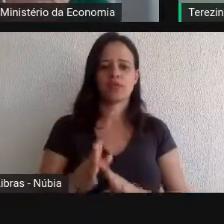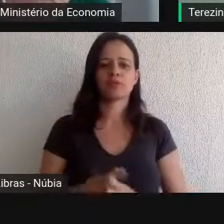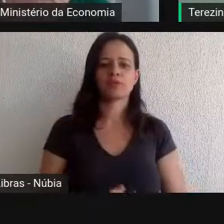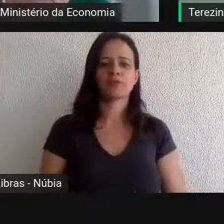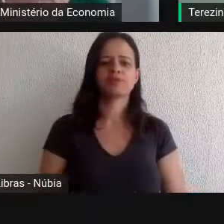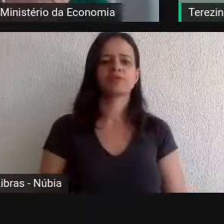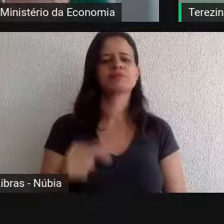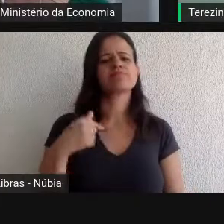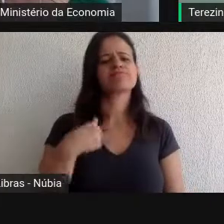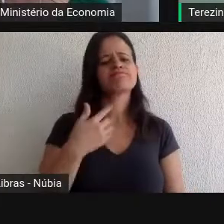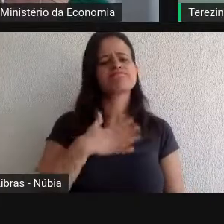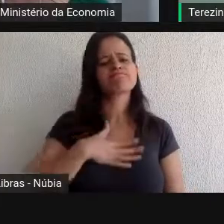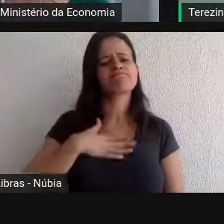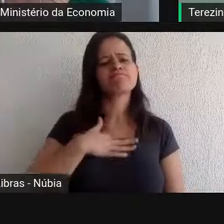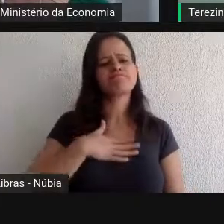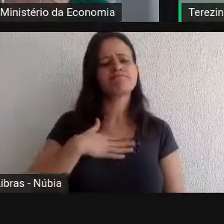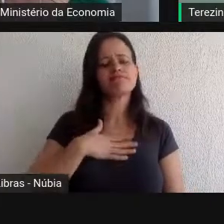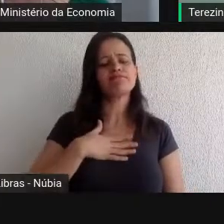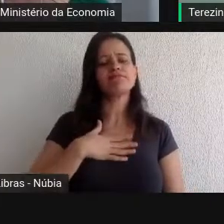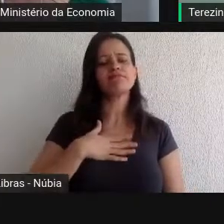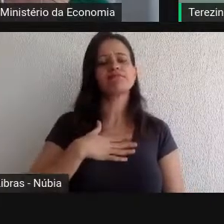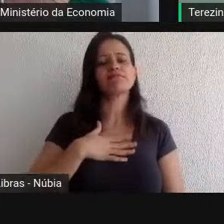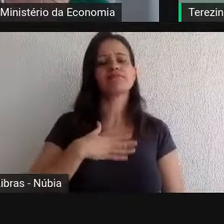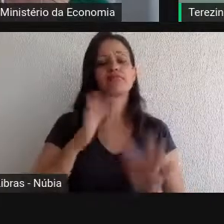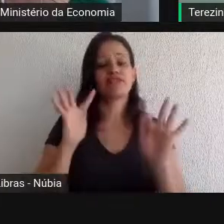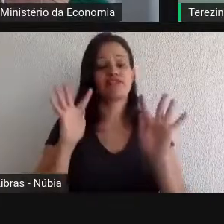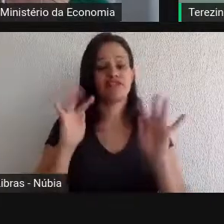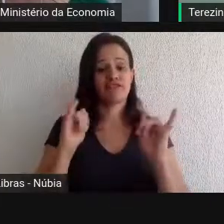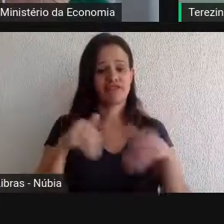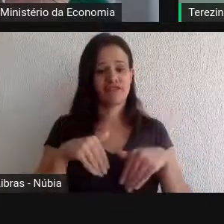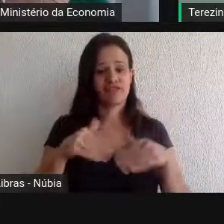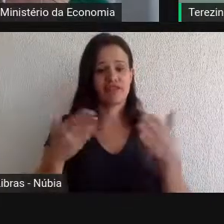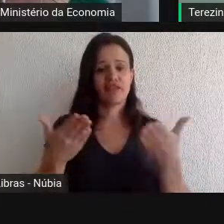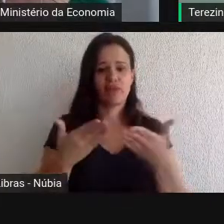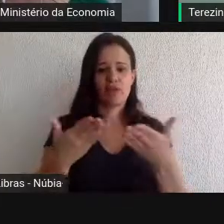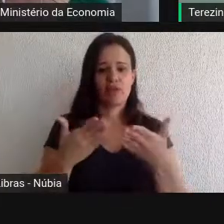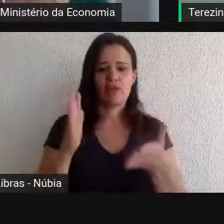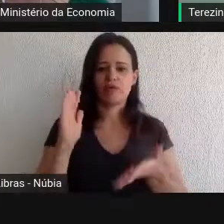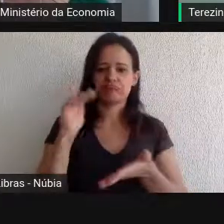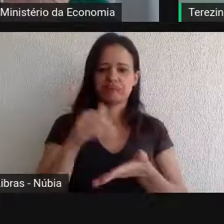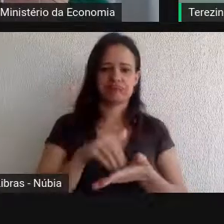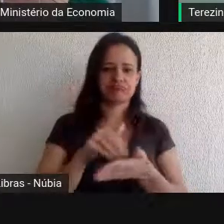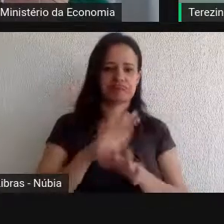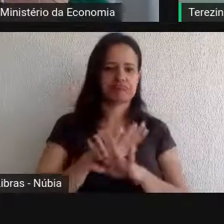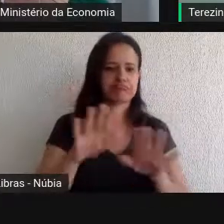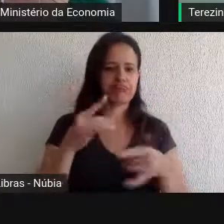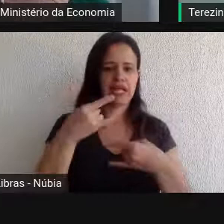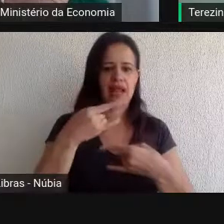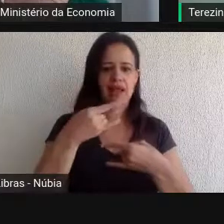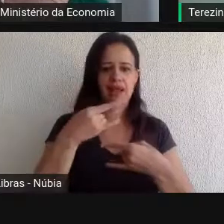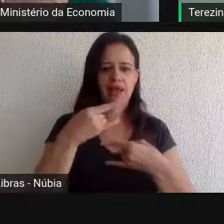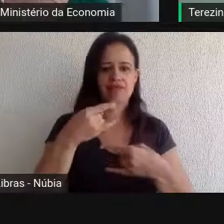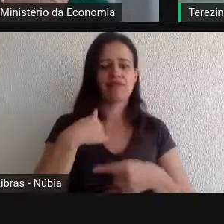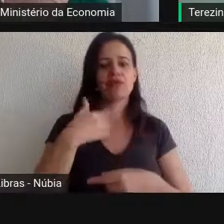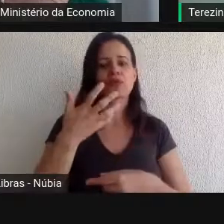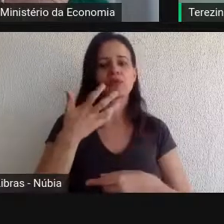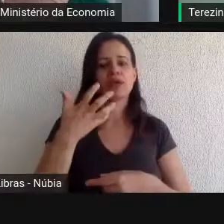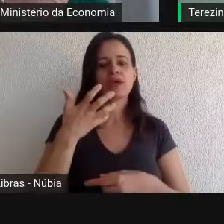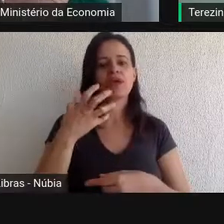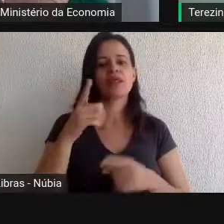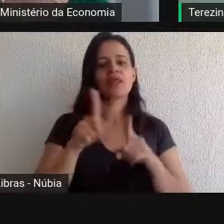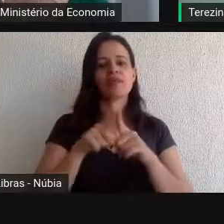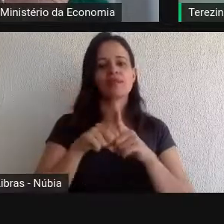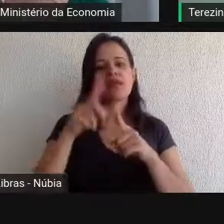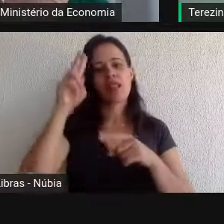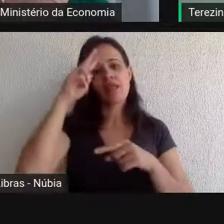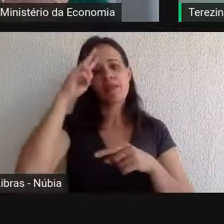Eu gostaria, finalizando, né, a nossa live, eu gostaria de lembrá-los